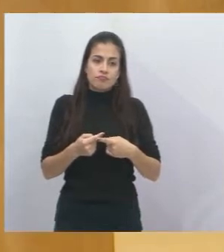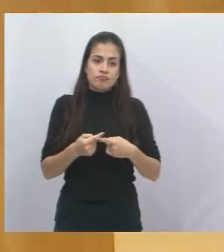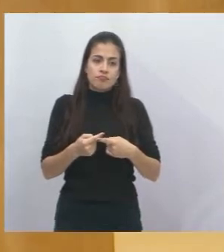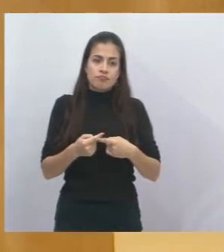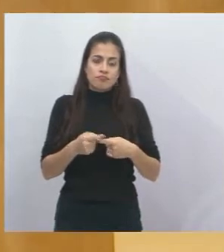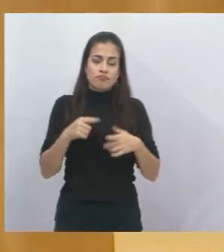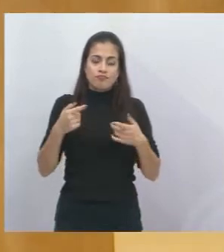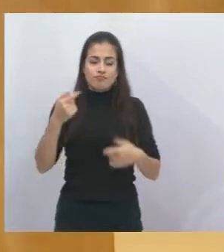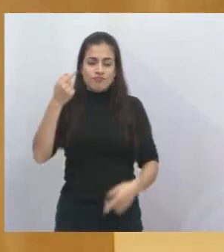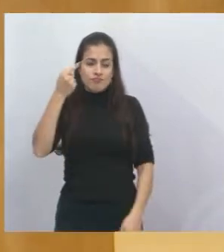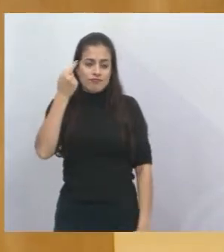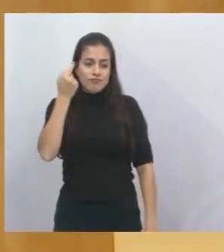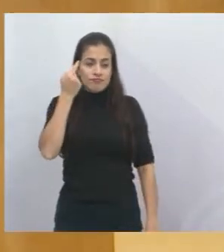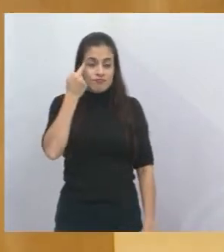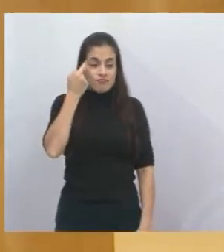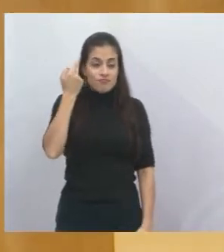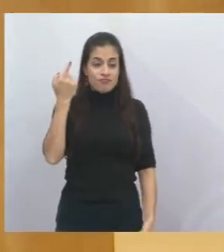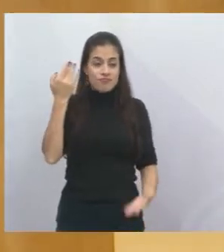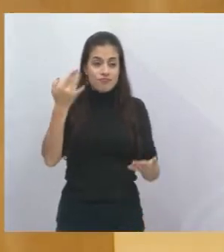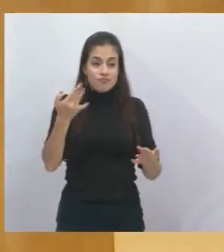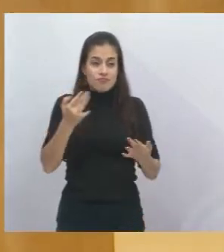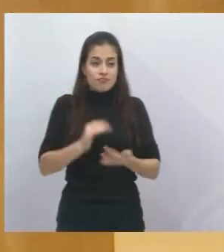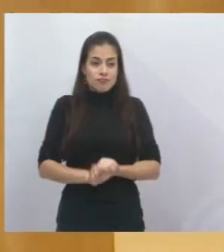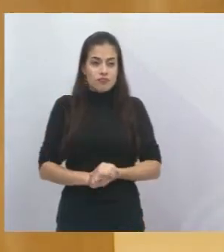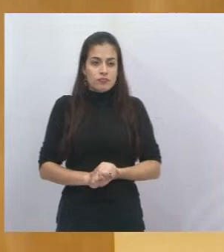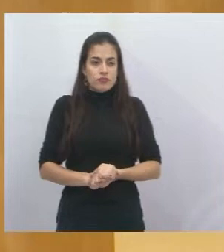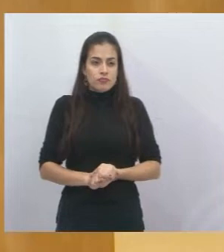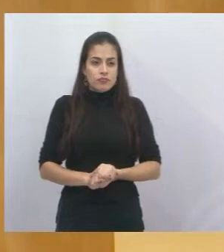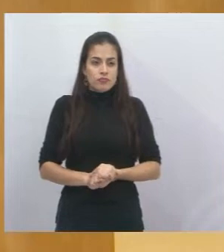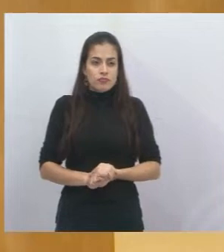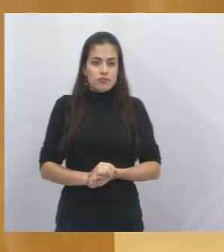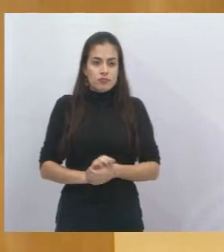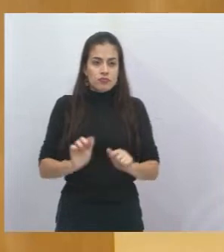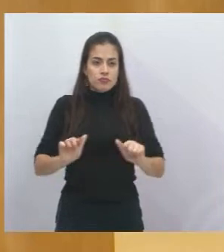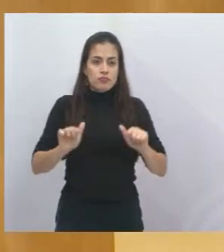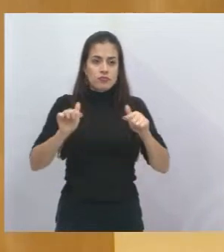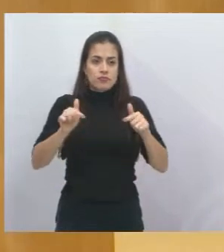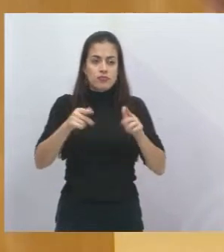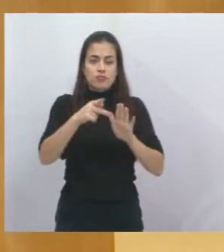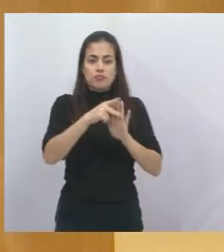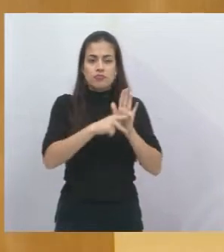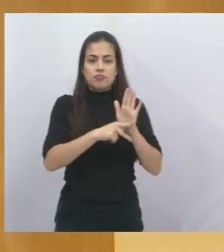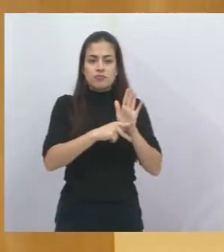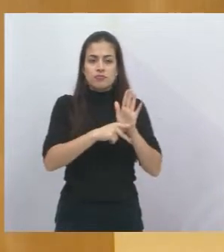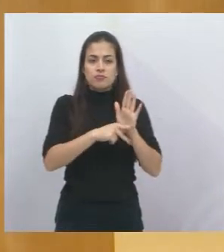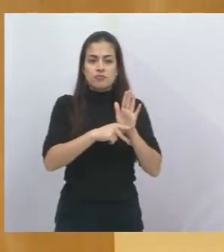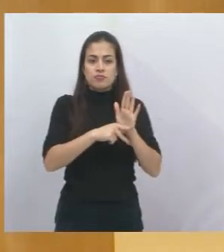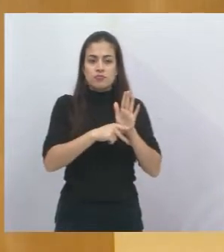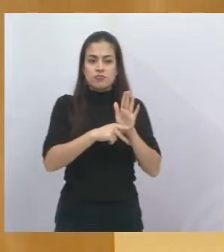dos interesses daquele que está lutando para o projeto ser